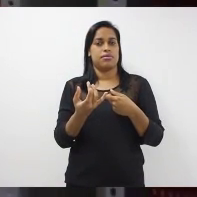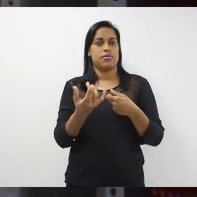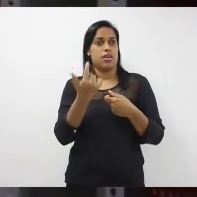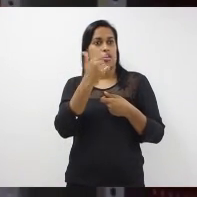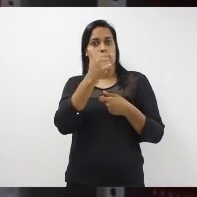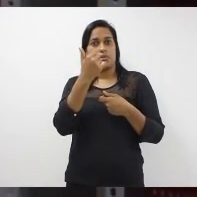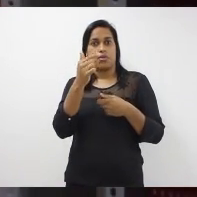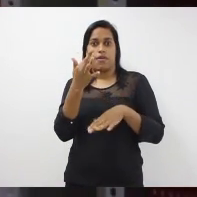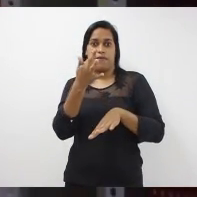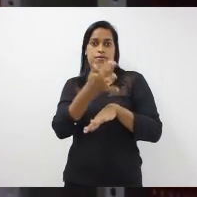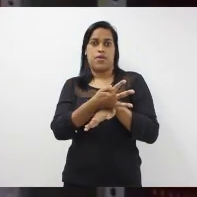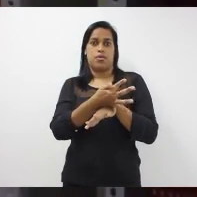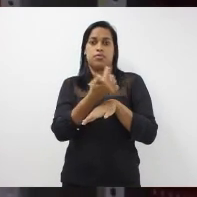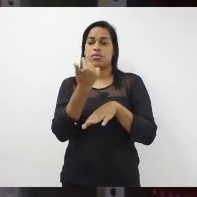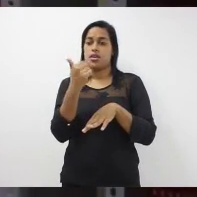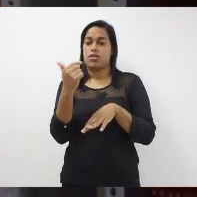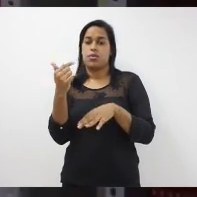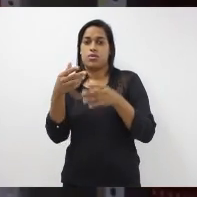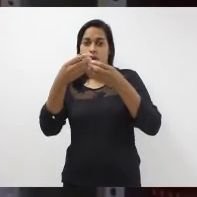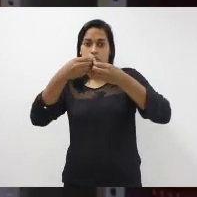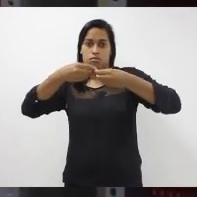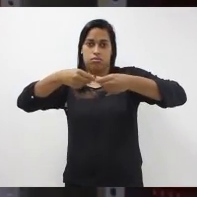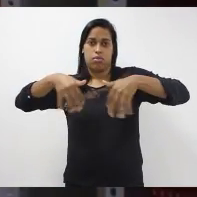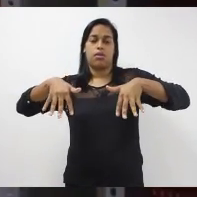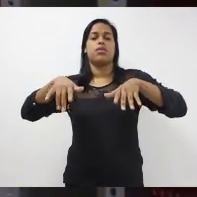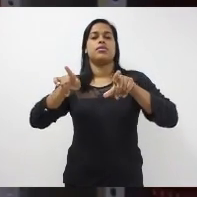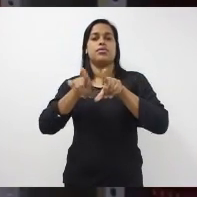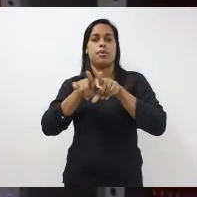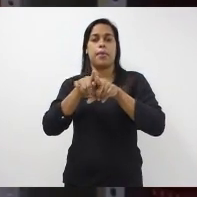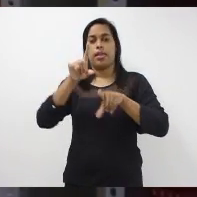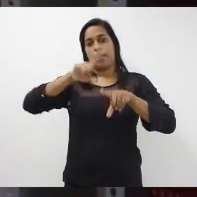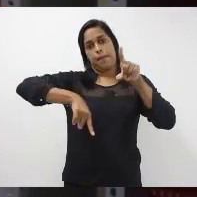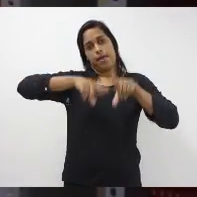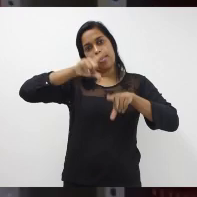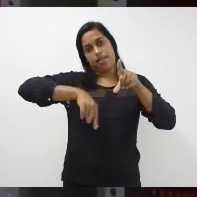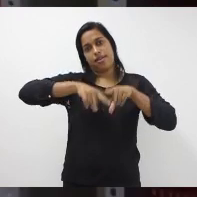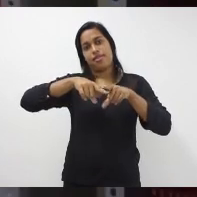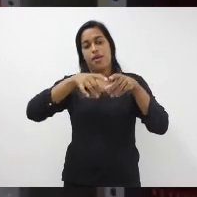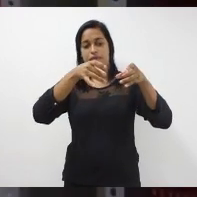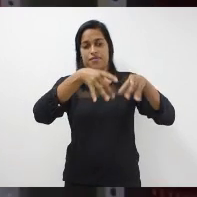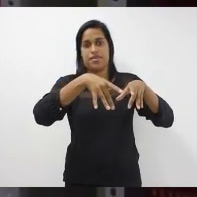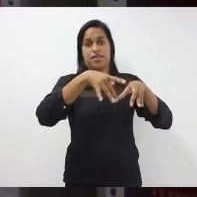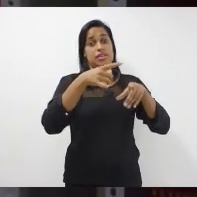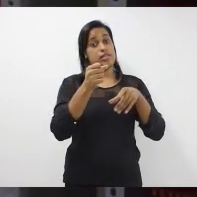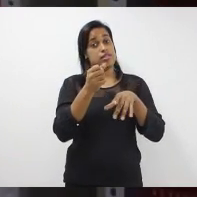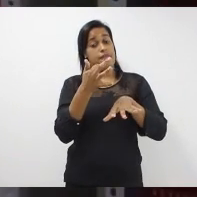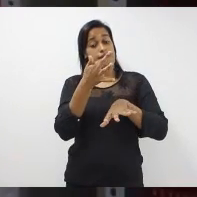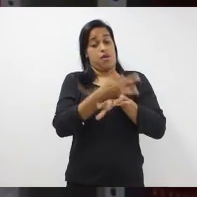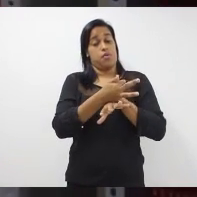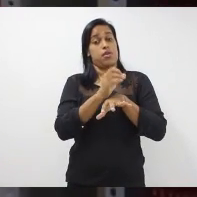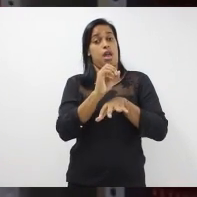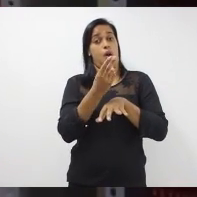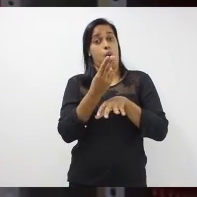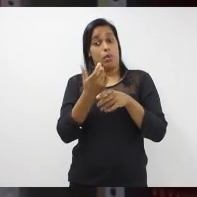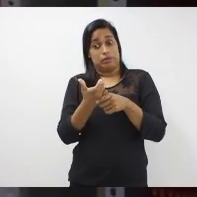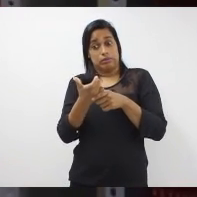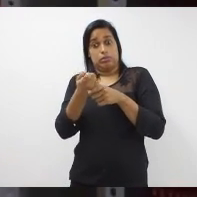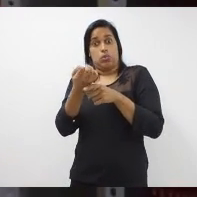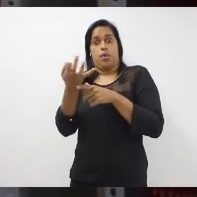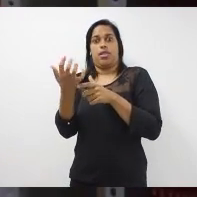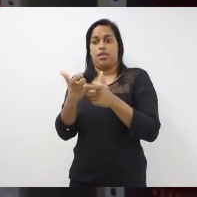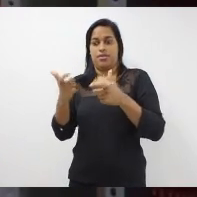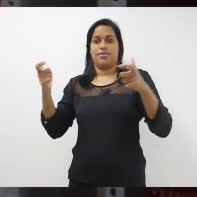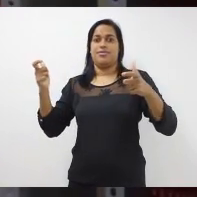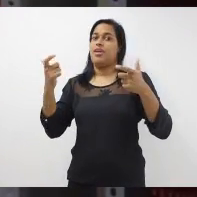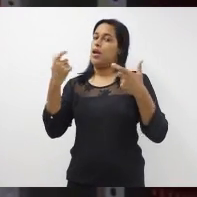haja falta e nem sobra de suprimento, porque tanto um ou outro, tanto a falta quanto o excesso de suprimento,